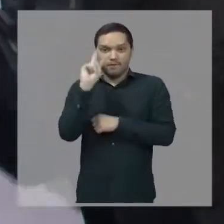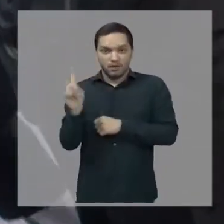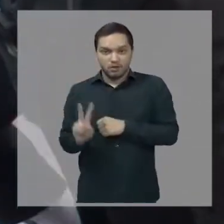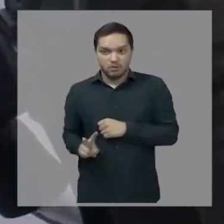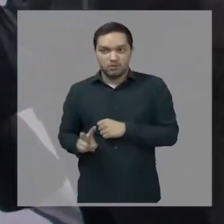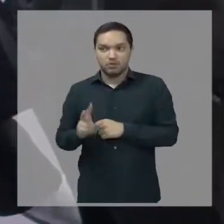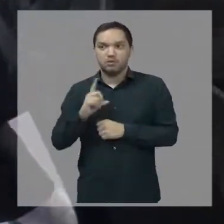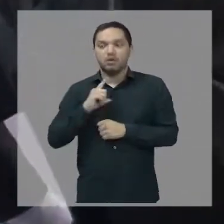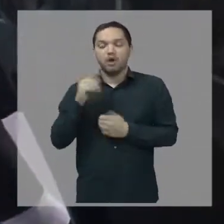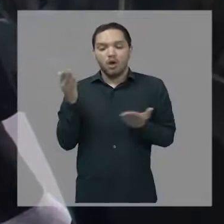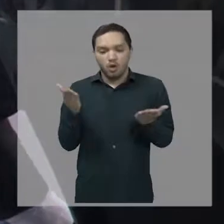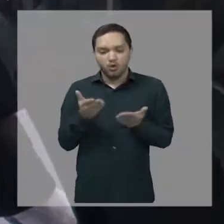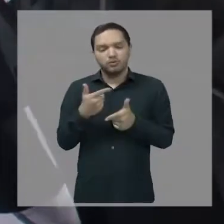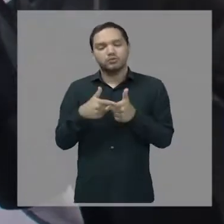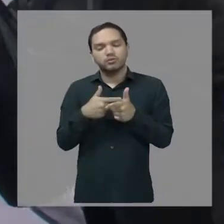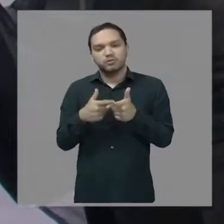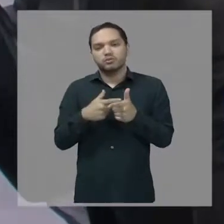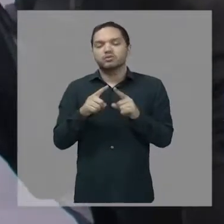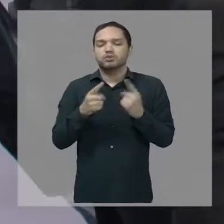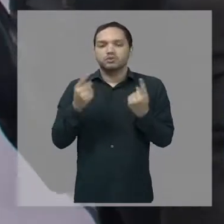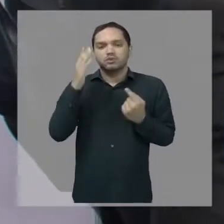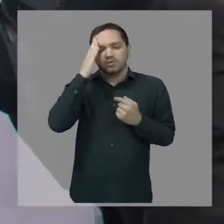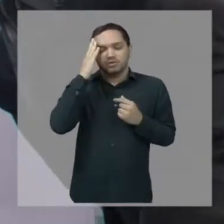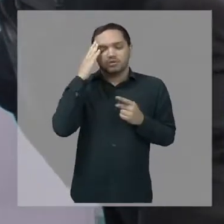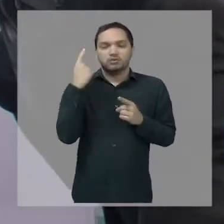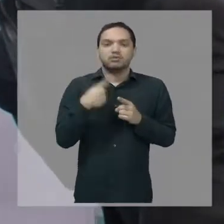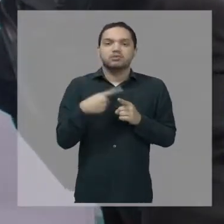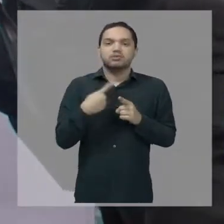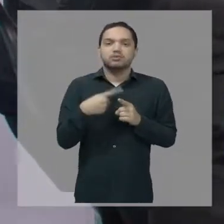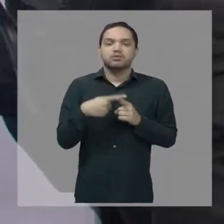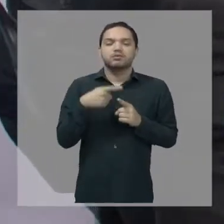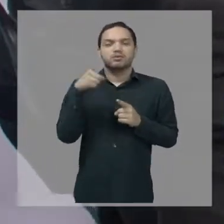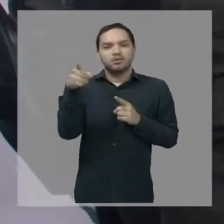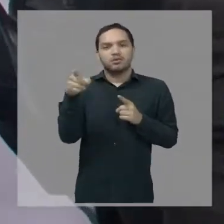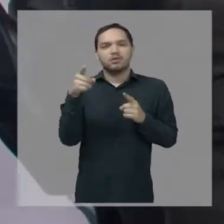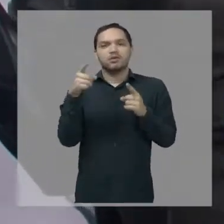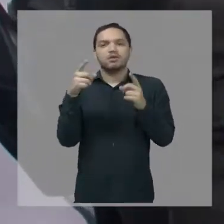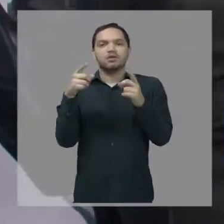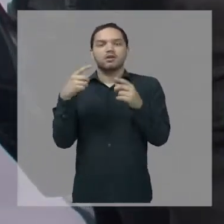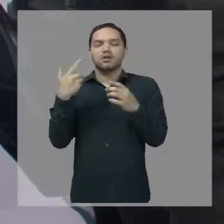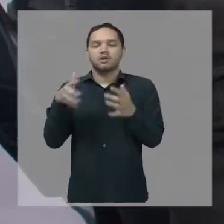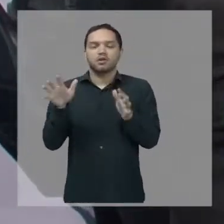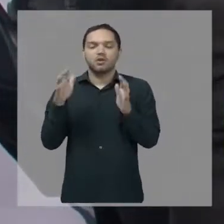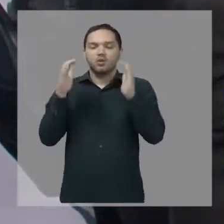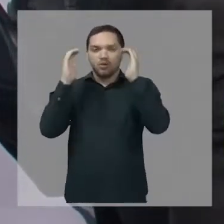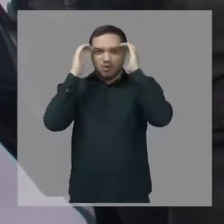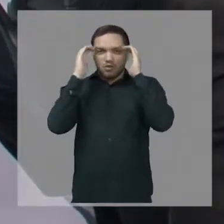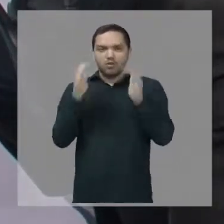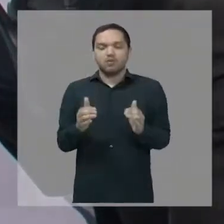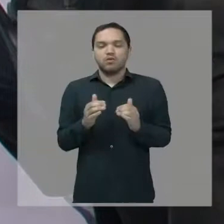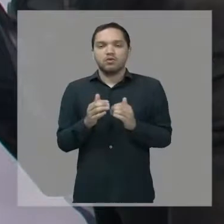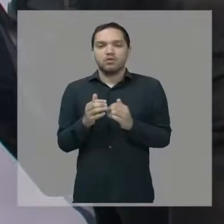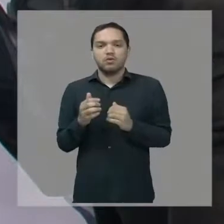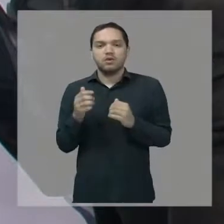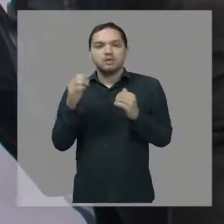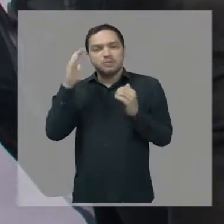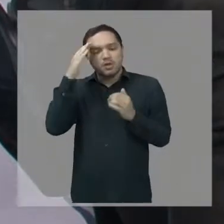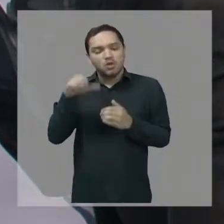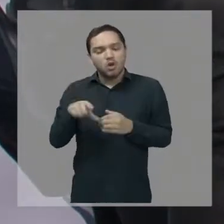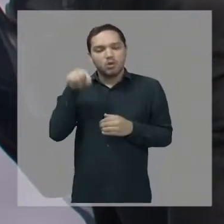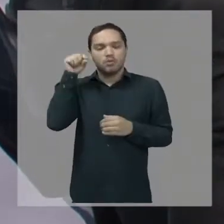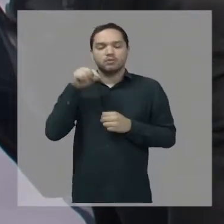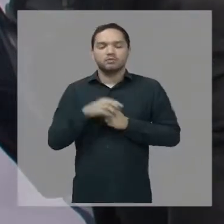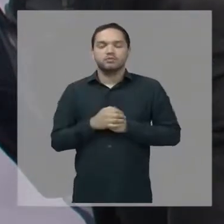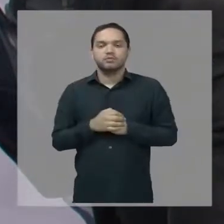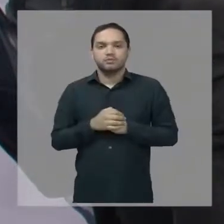Venezuela tem a sua situação, e exatamente nós sabemos. Por que que o mercado internacional não respeita uma opção que um povo faz? Por que